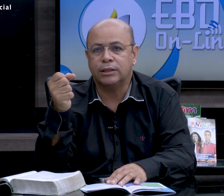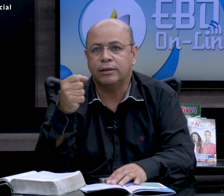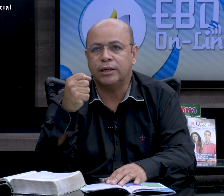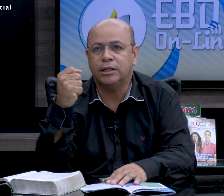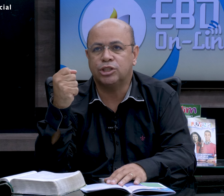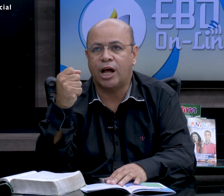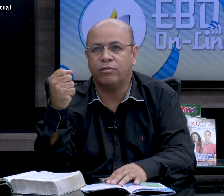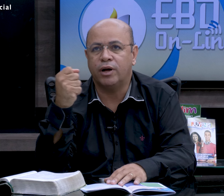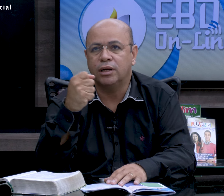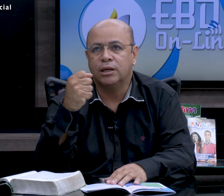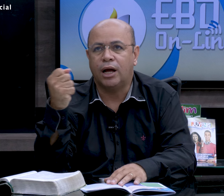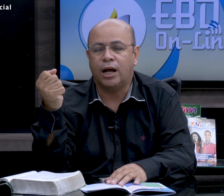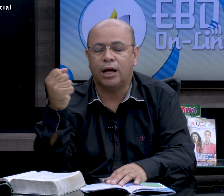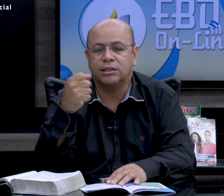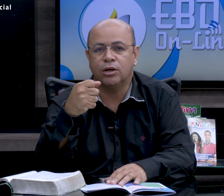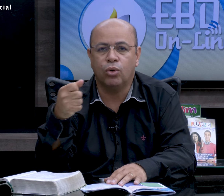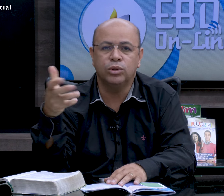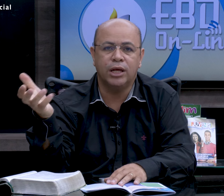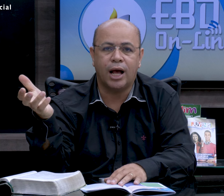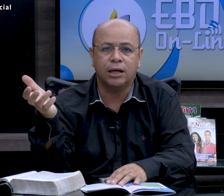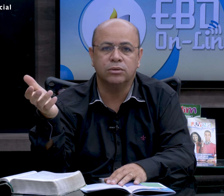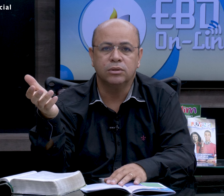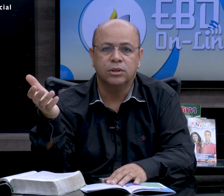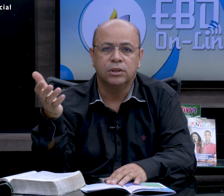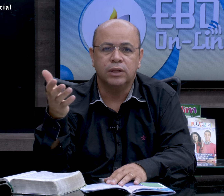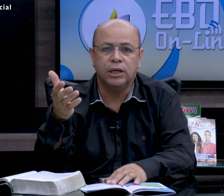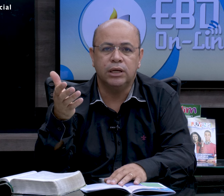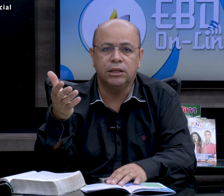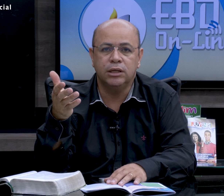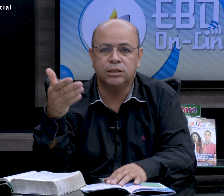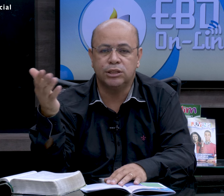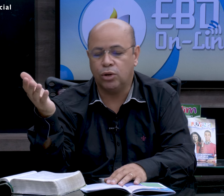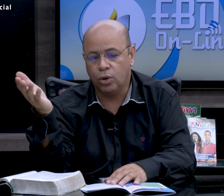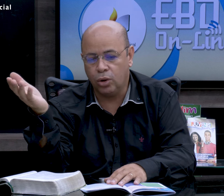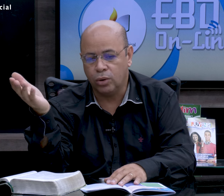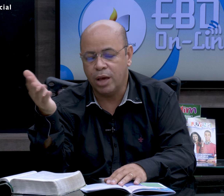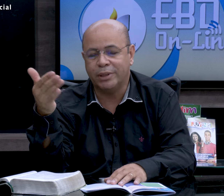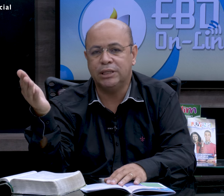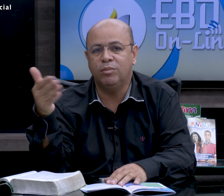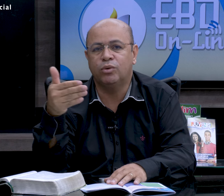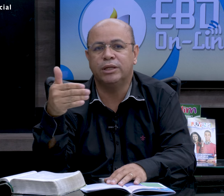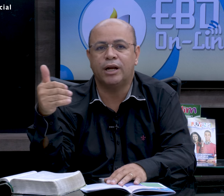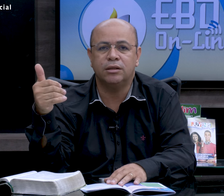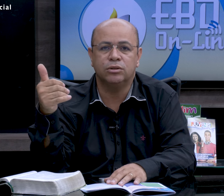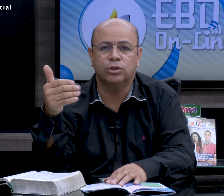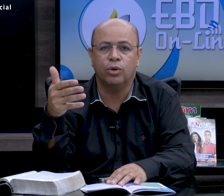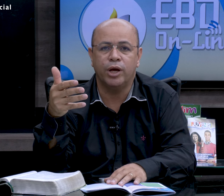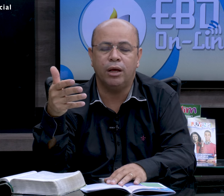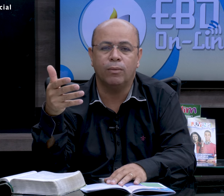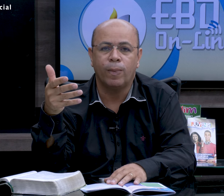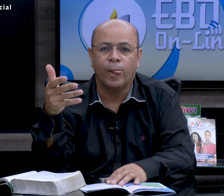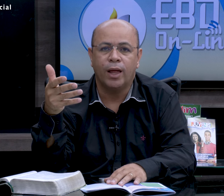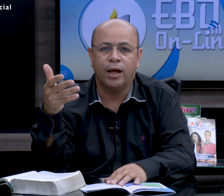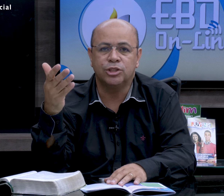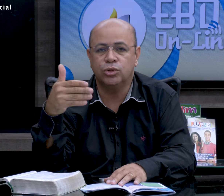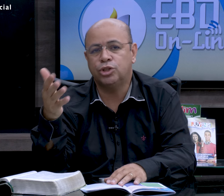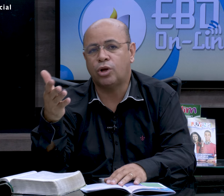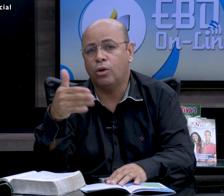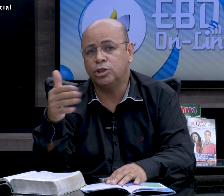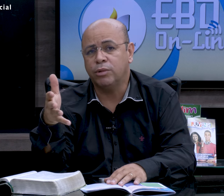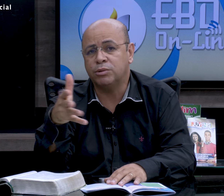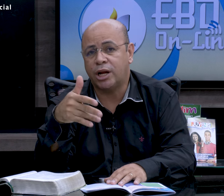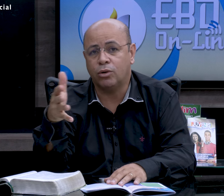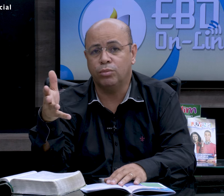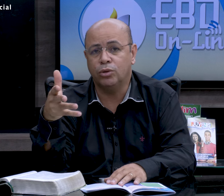cruz n é que estava a a ser condenado e que disse Senhor lembra-te de mim quando entrares no teu reino eh Jesus